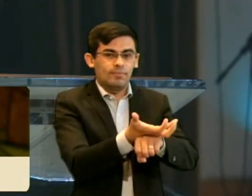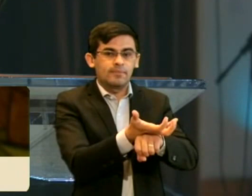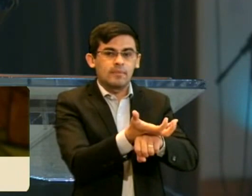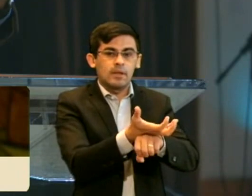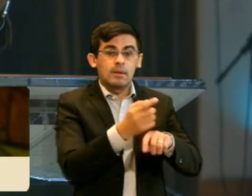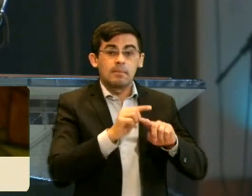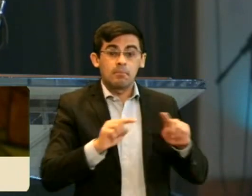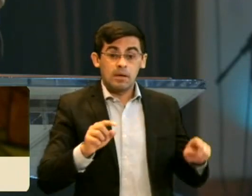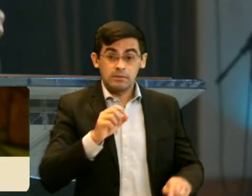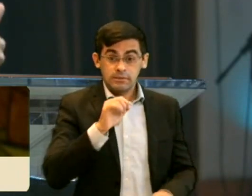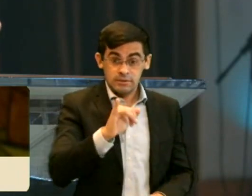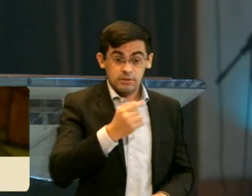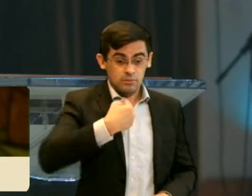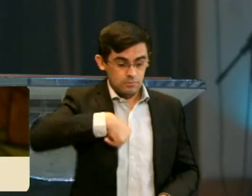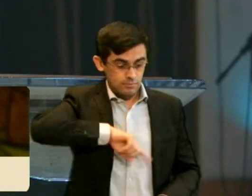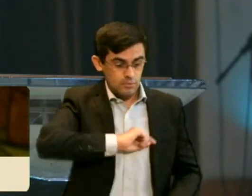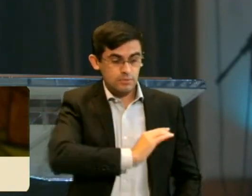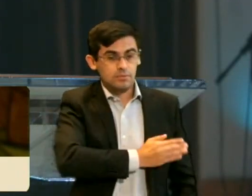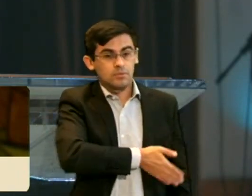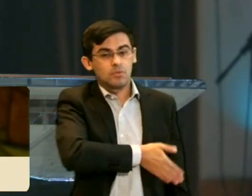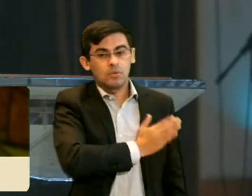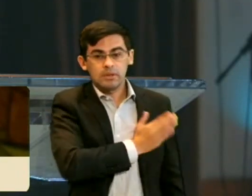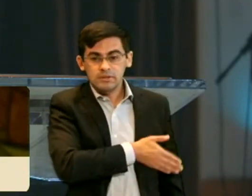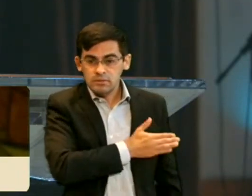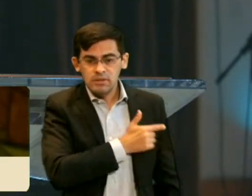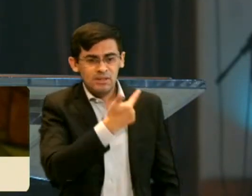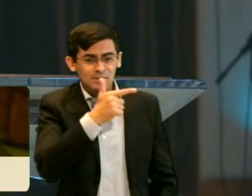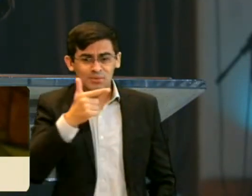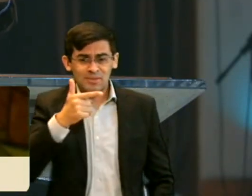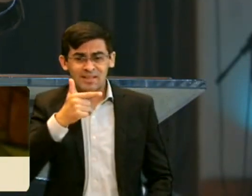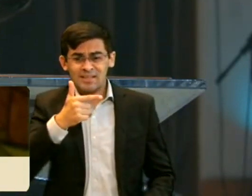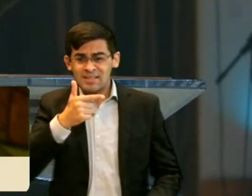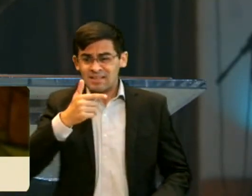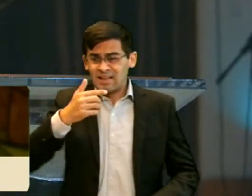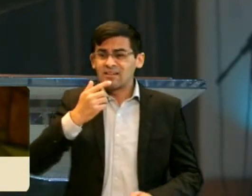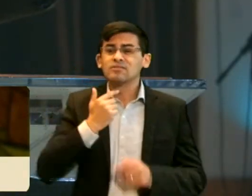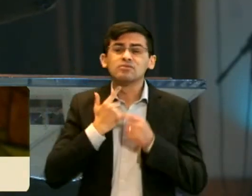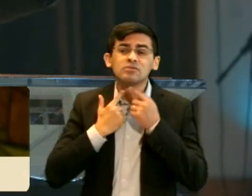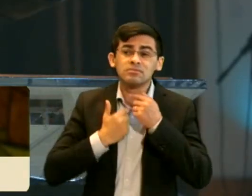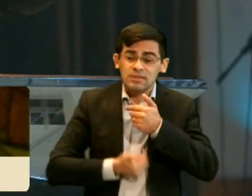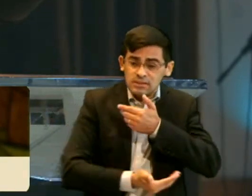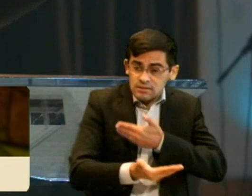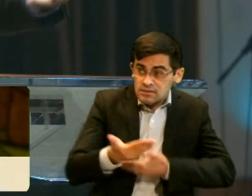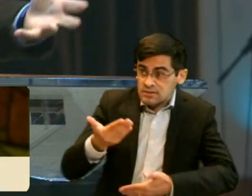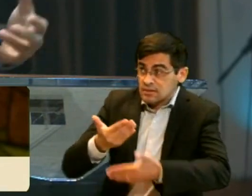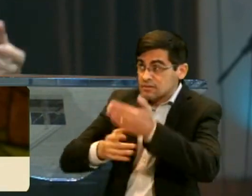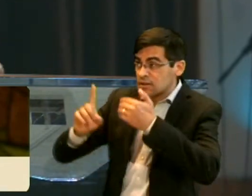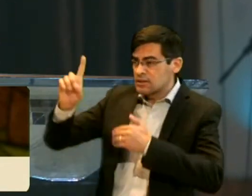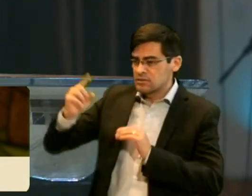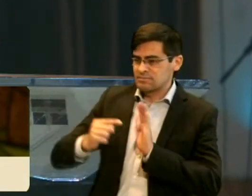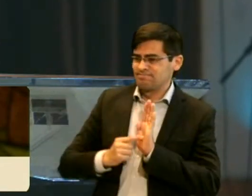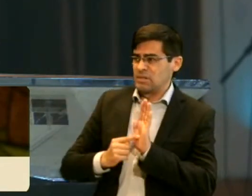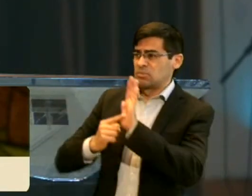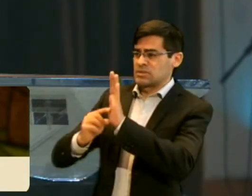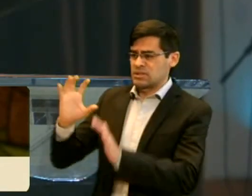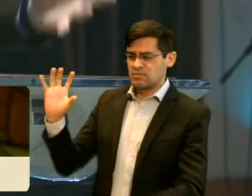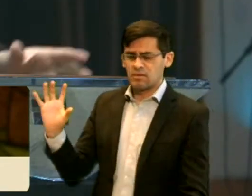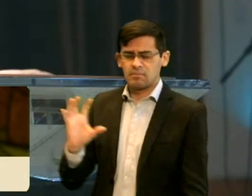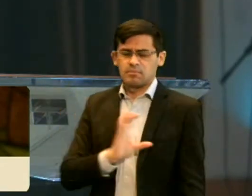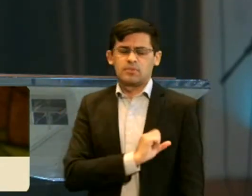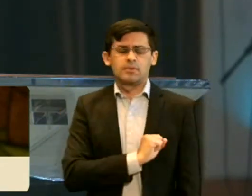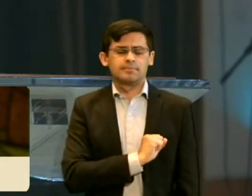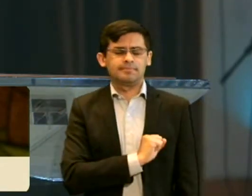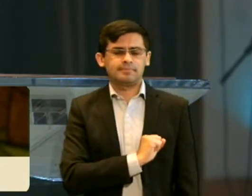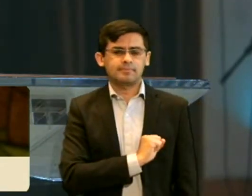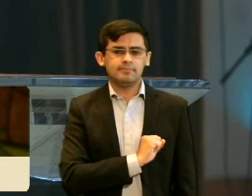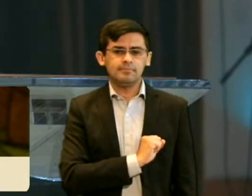se o nosso coração não tiver um espírito de servir a Deus em amor,